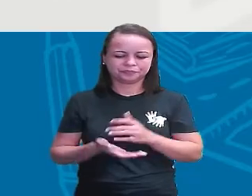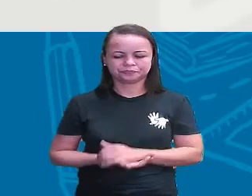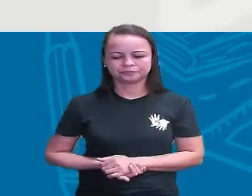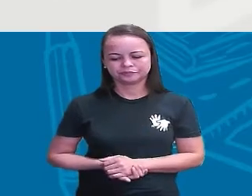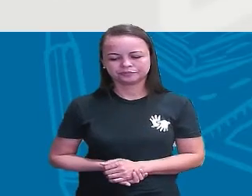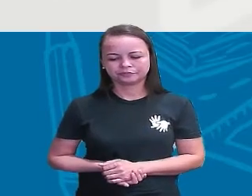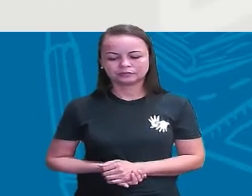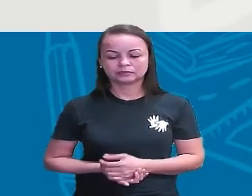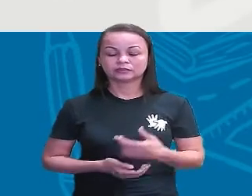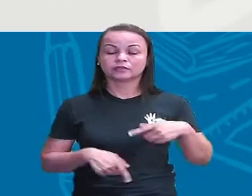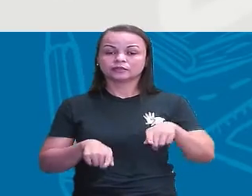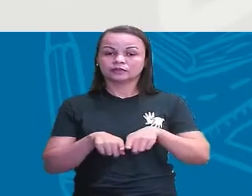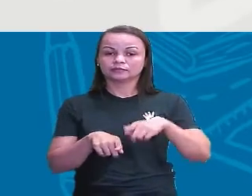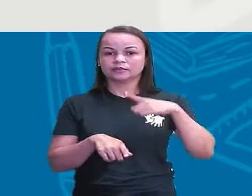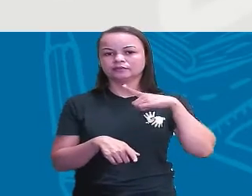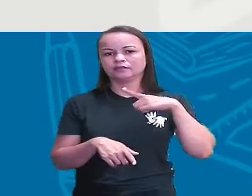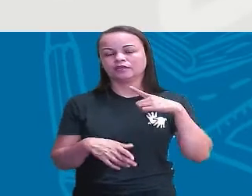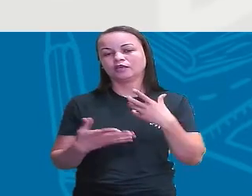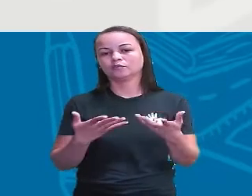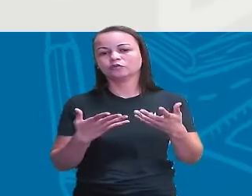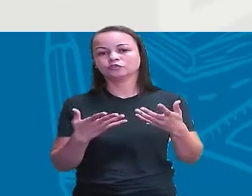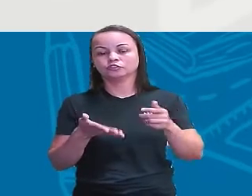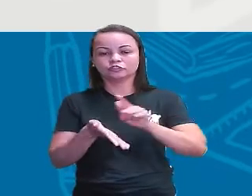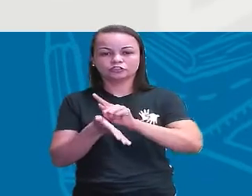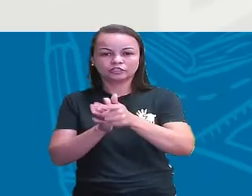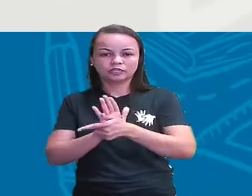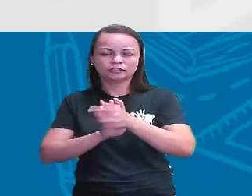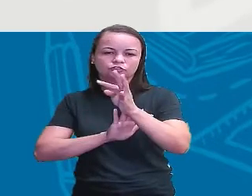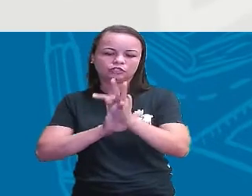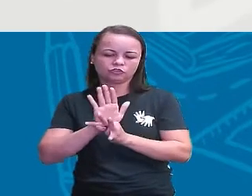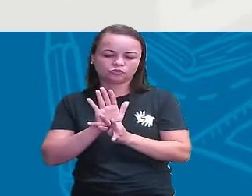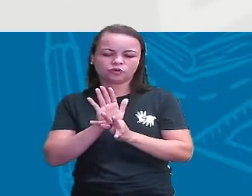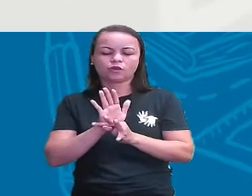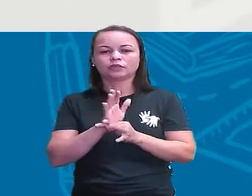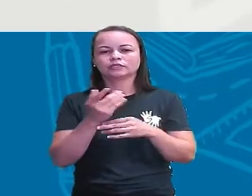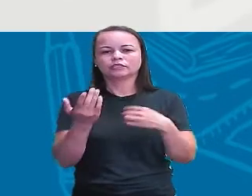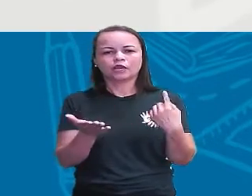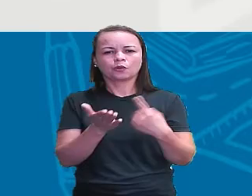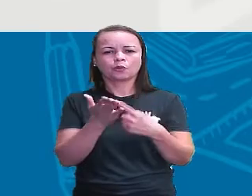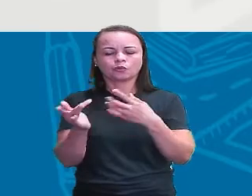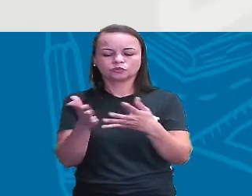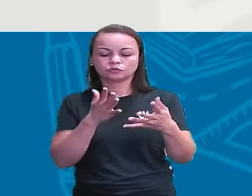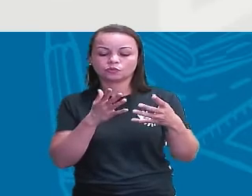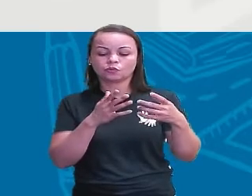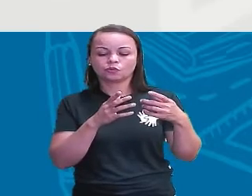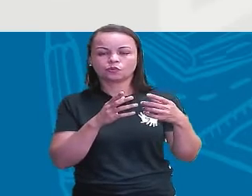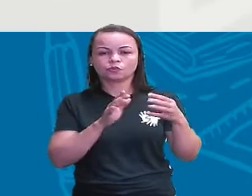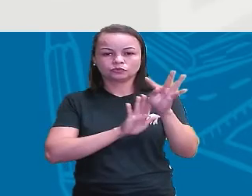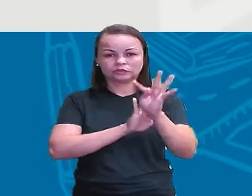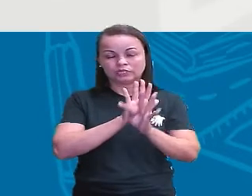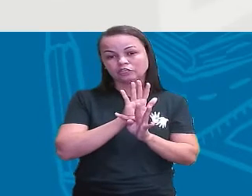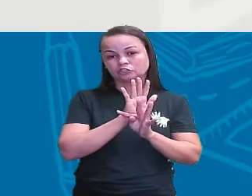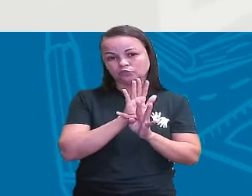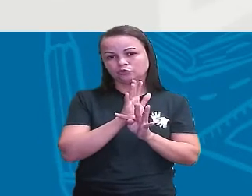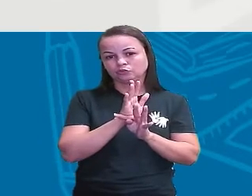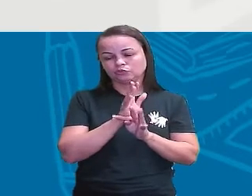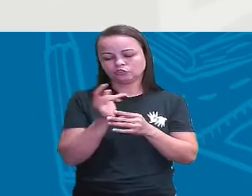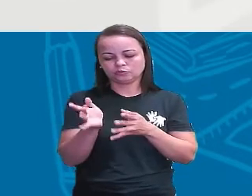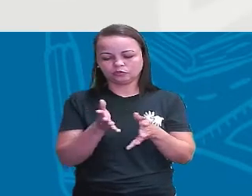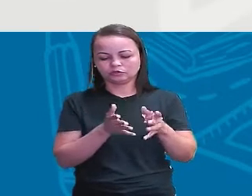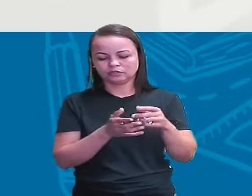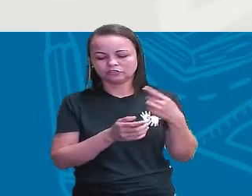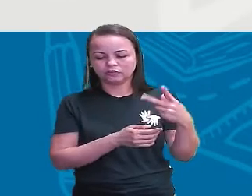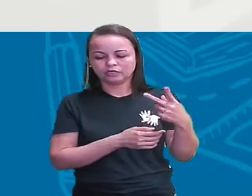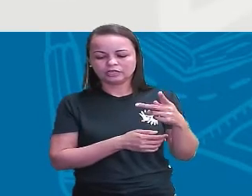Temos também os gêneros textuais que está ali de acordo com os textos expositivos. Por exemplo, o verbete de dicionário,